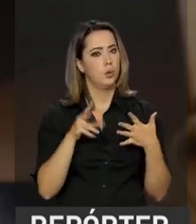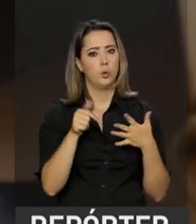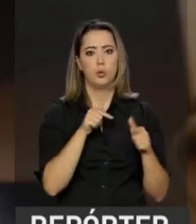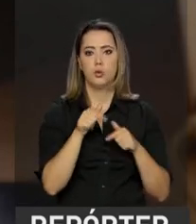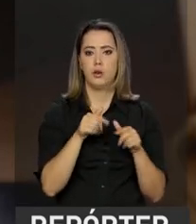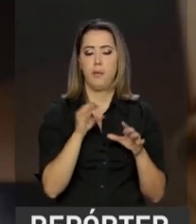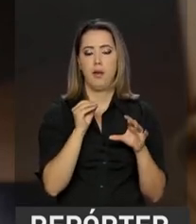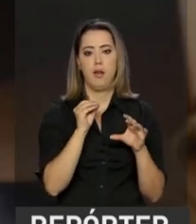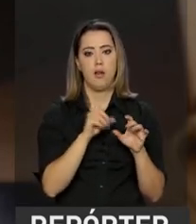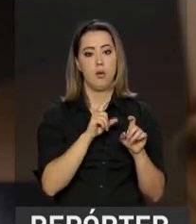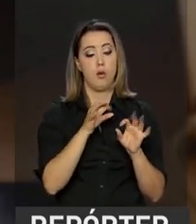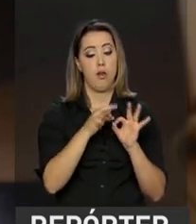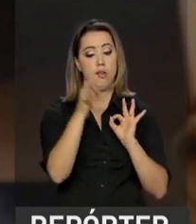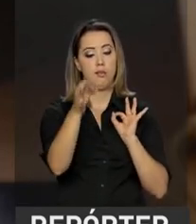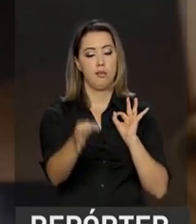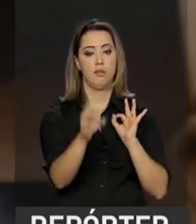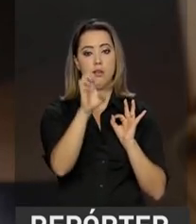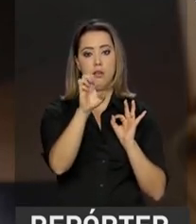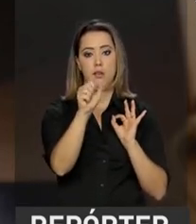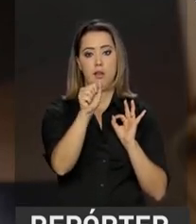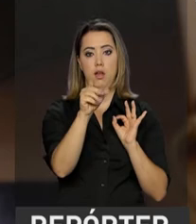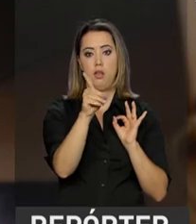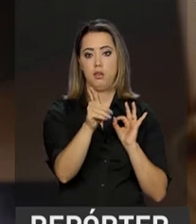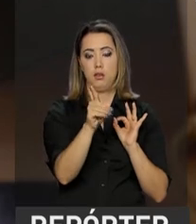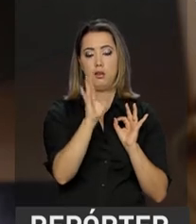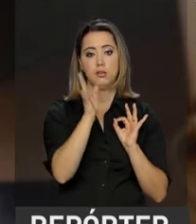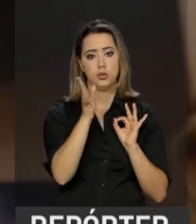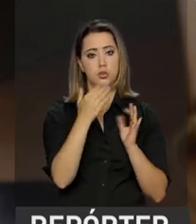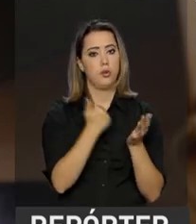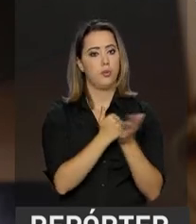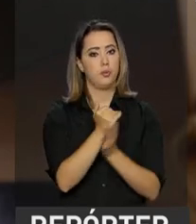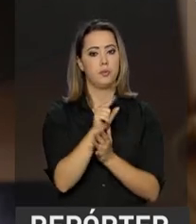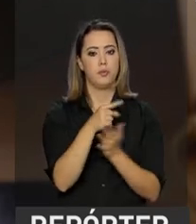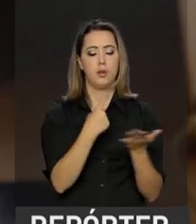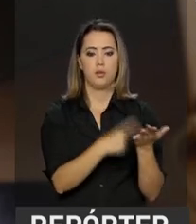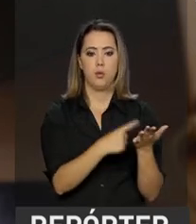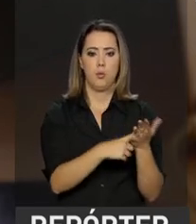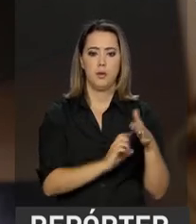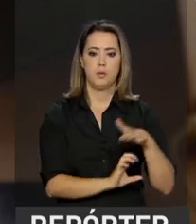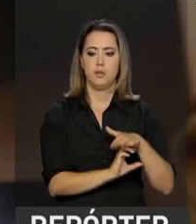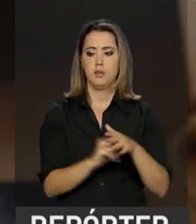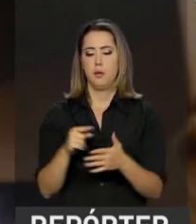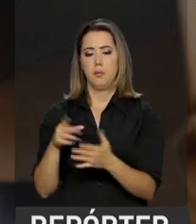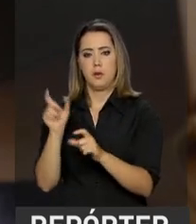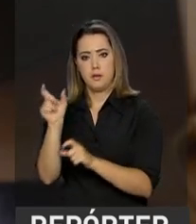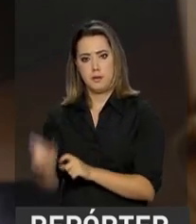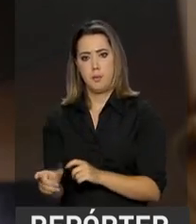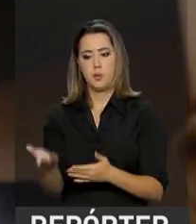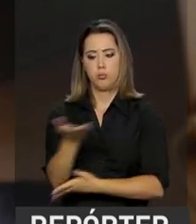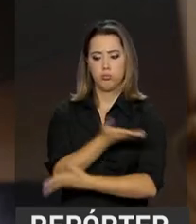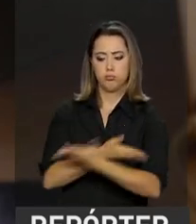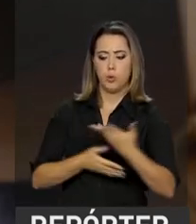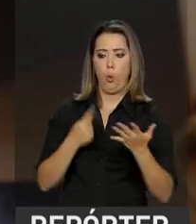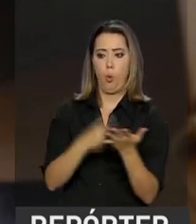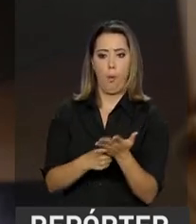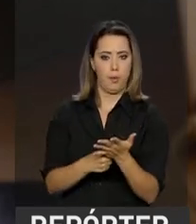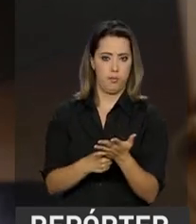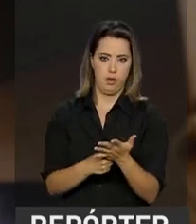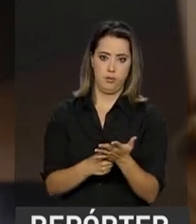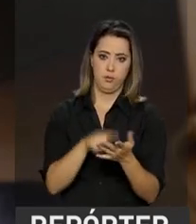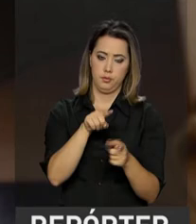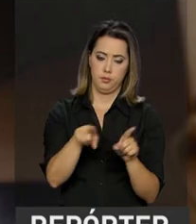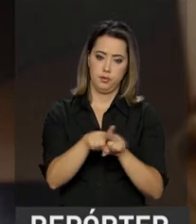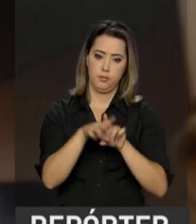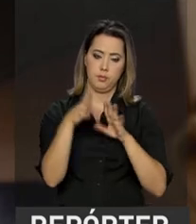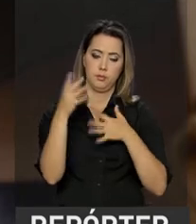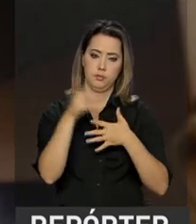serão realizadas pelo empregado ser adotado desde que haja acordo entre a empresa eo funcionário e ter estabelecidas também no contrato